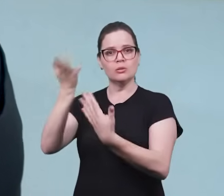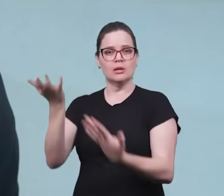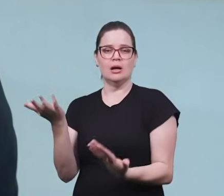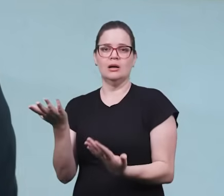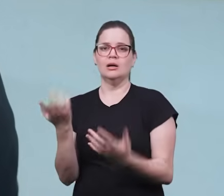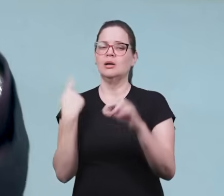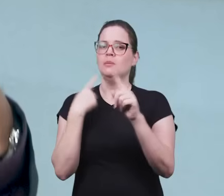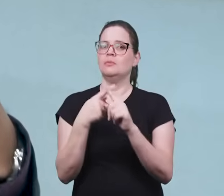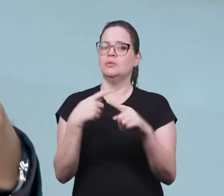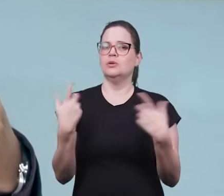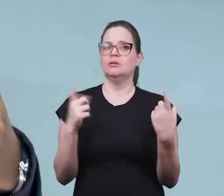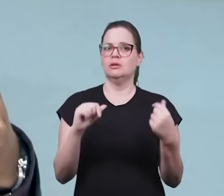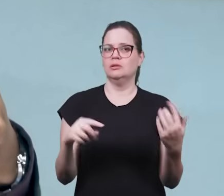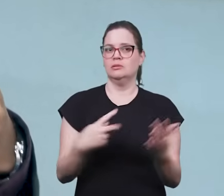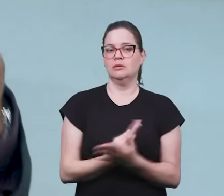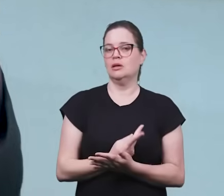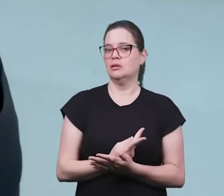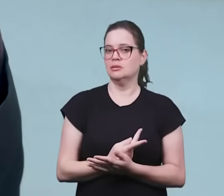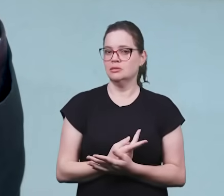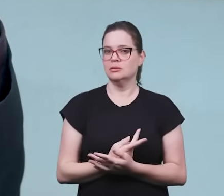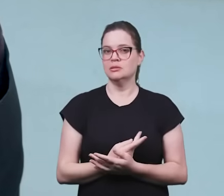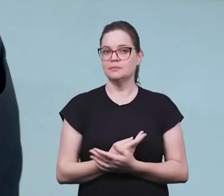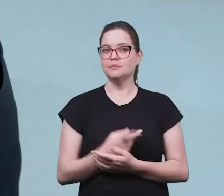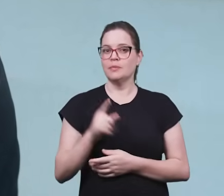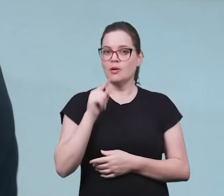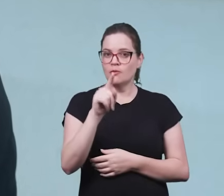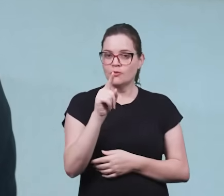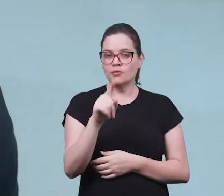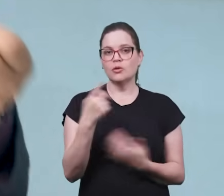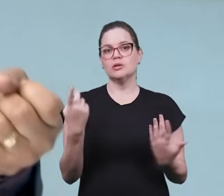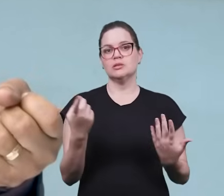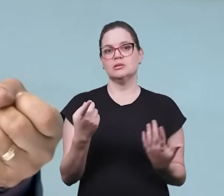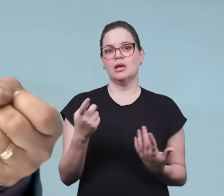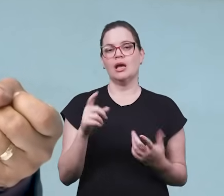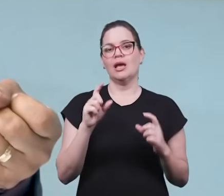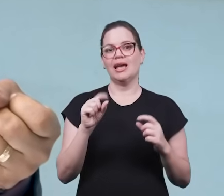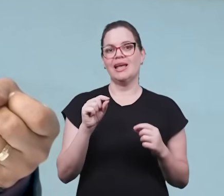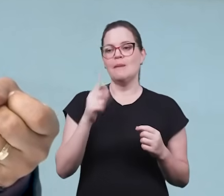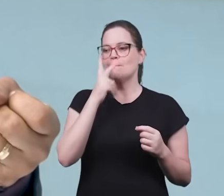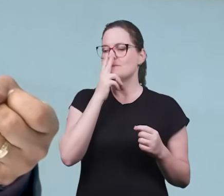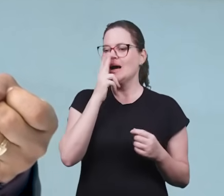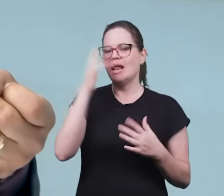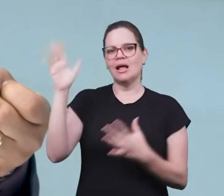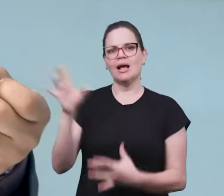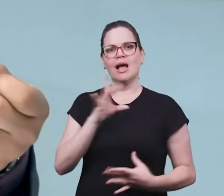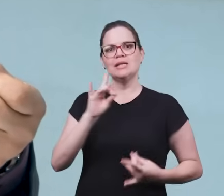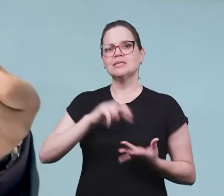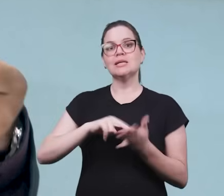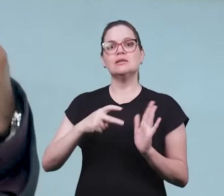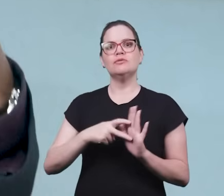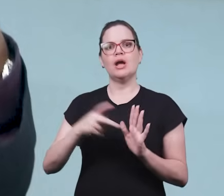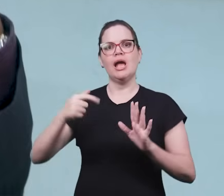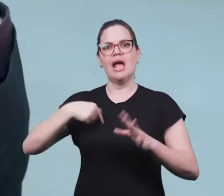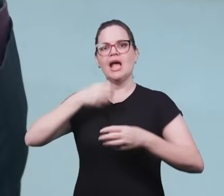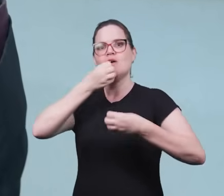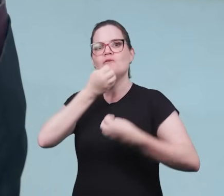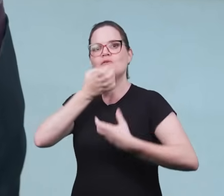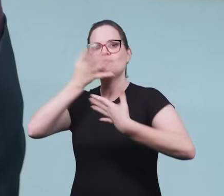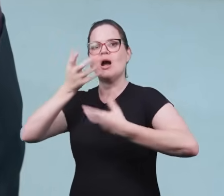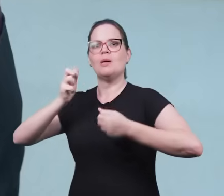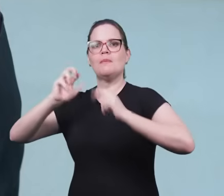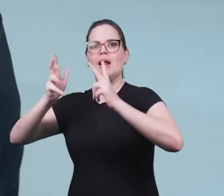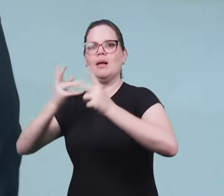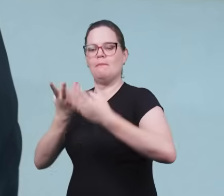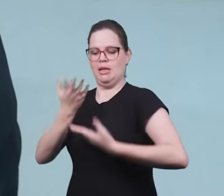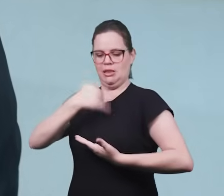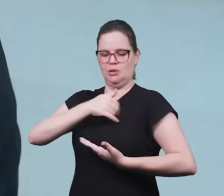não é? Porque é justamente isso, meus queridos, é você falar com a boca e o seu coração pensando